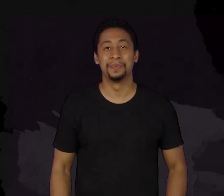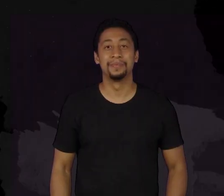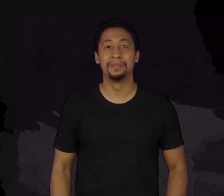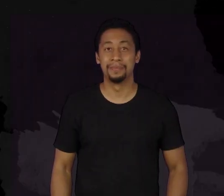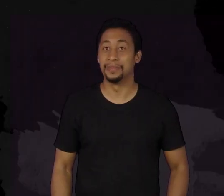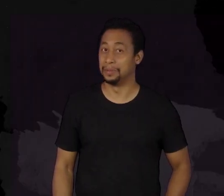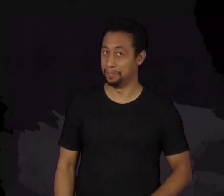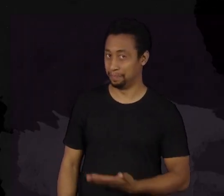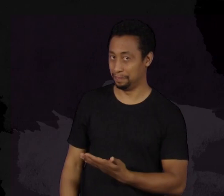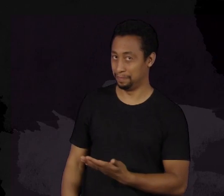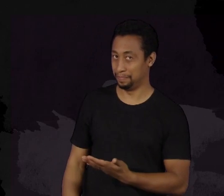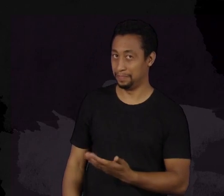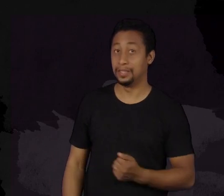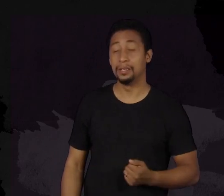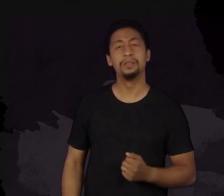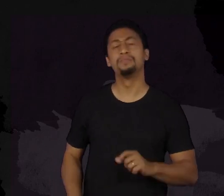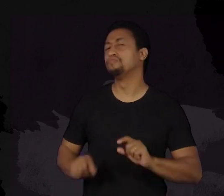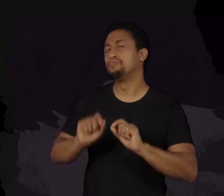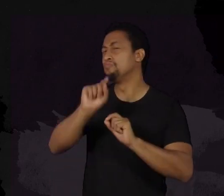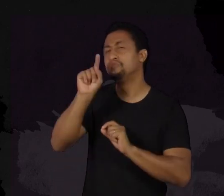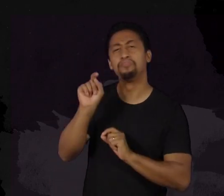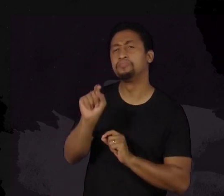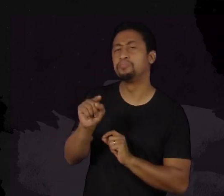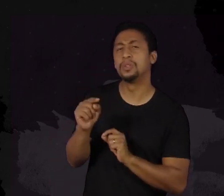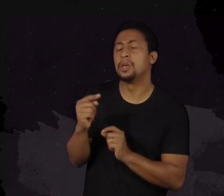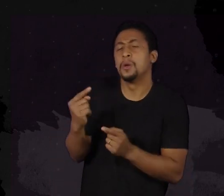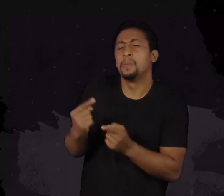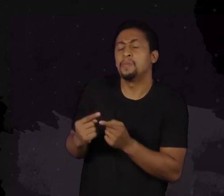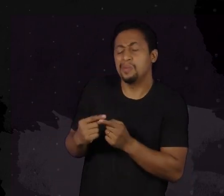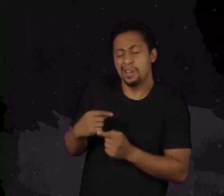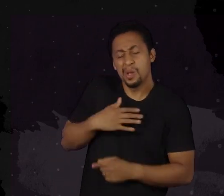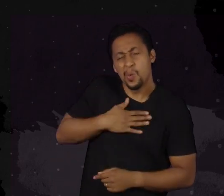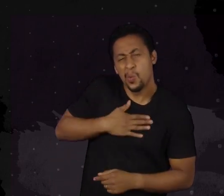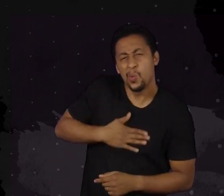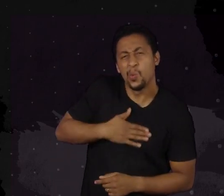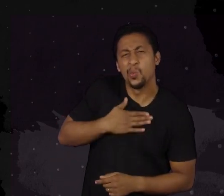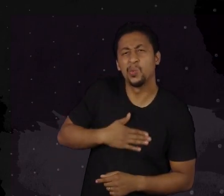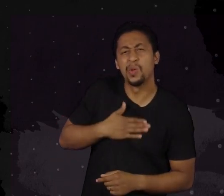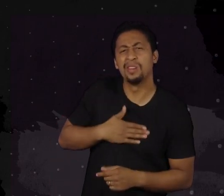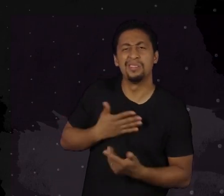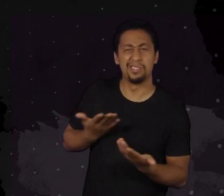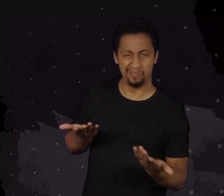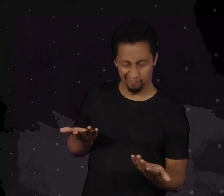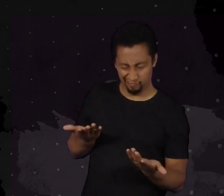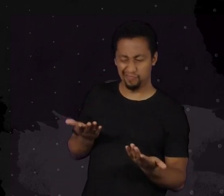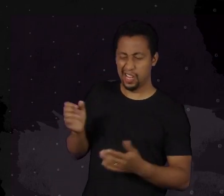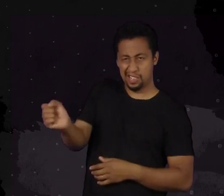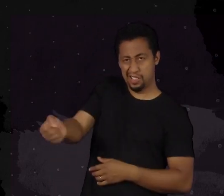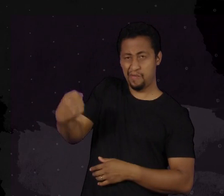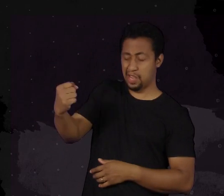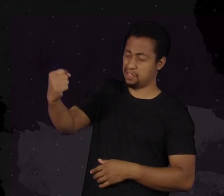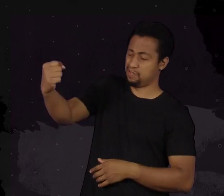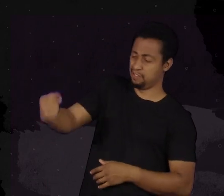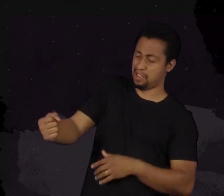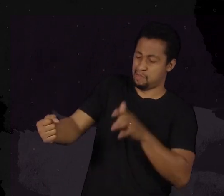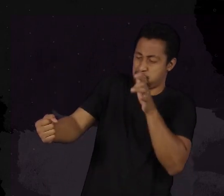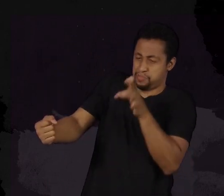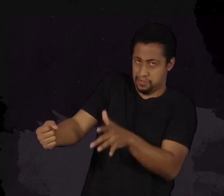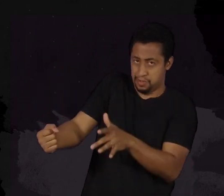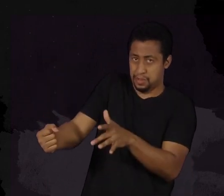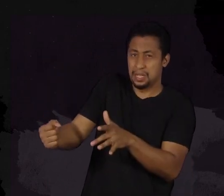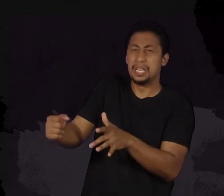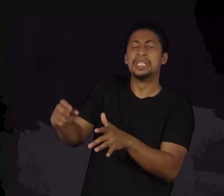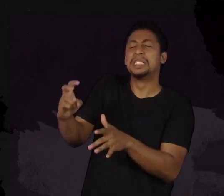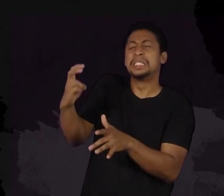Copo Stanley. Questão. Por que eu gostaria de deixar a minha cerveja para base de